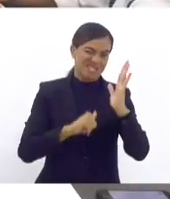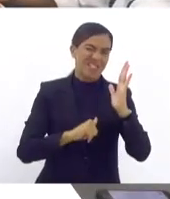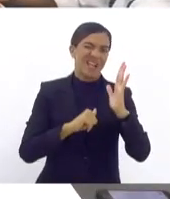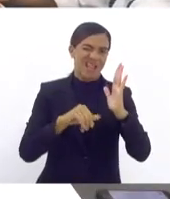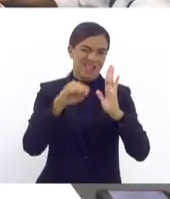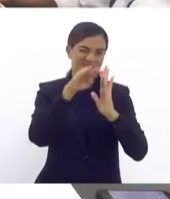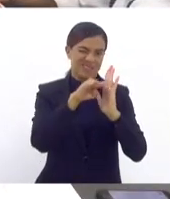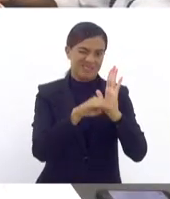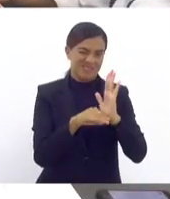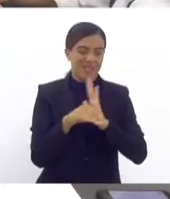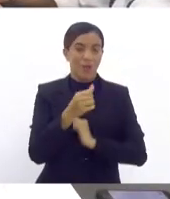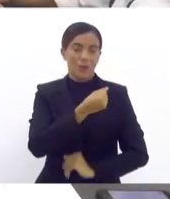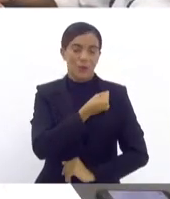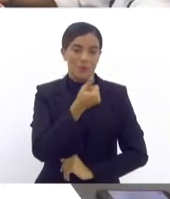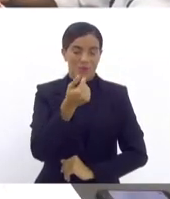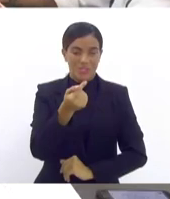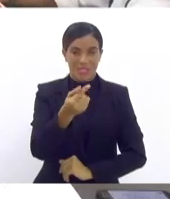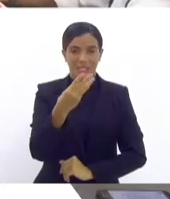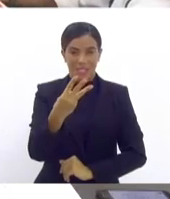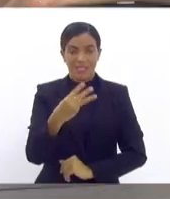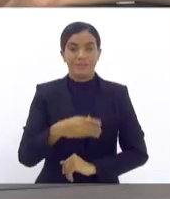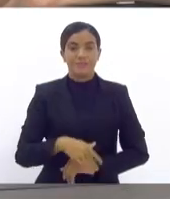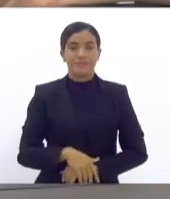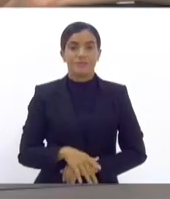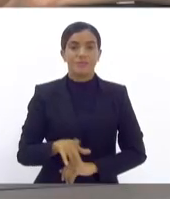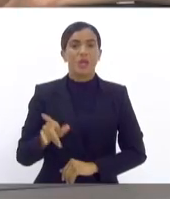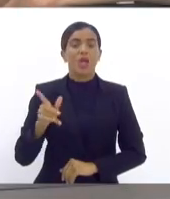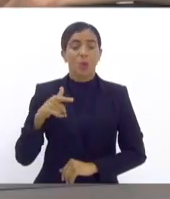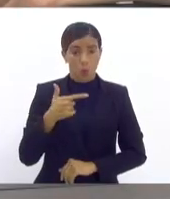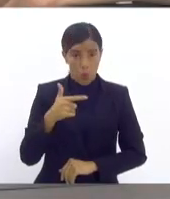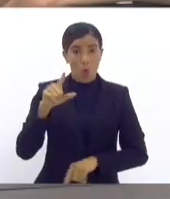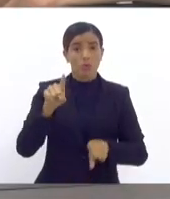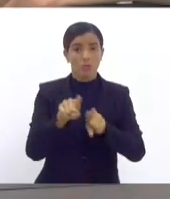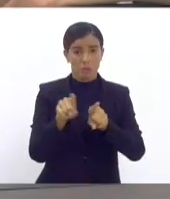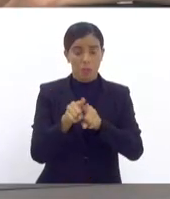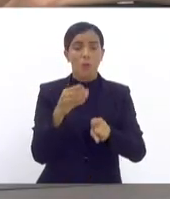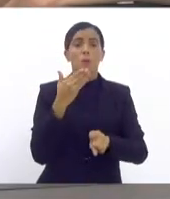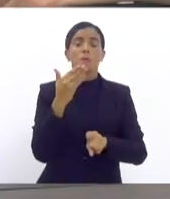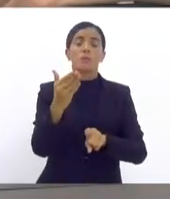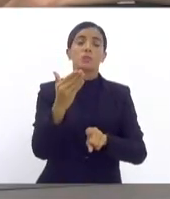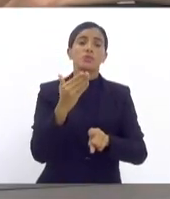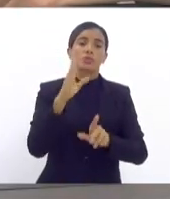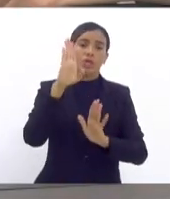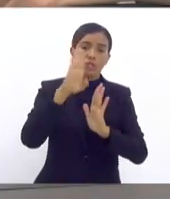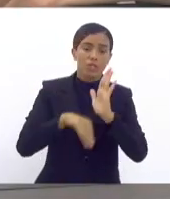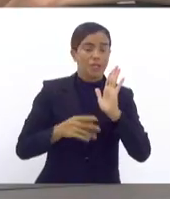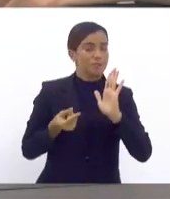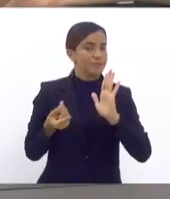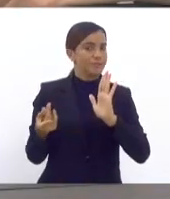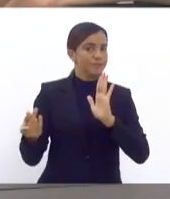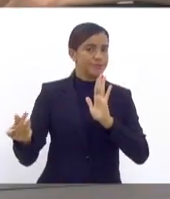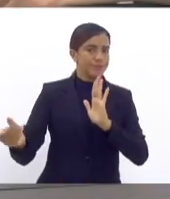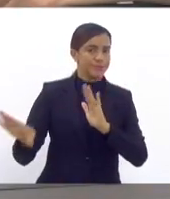com compromisso de trazer na próxima sessão. É, o outro já pediu a retirada mantendo definitiva a relatoria, deputado, em vossa homenagem.